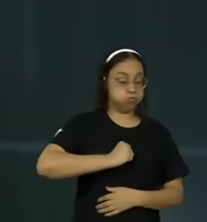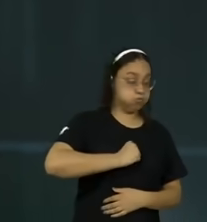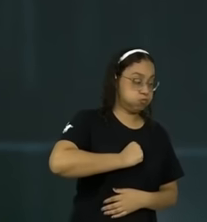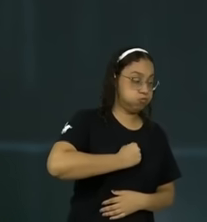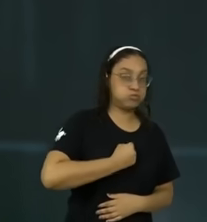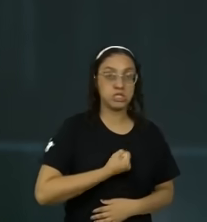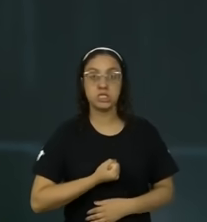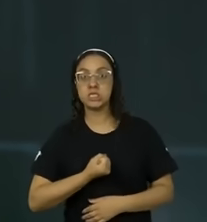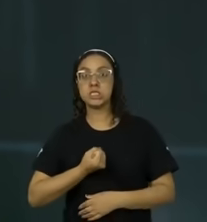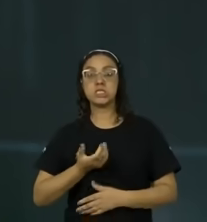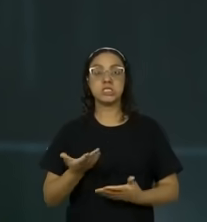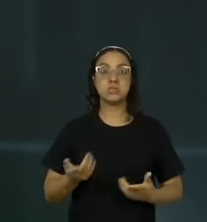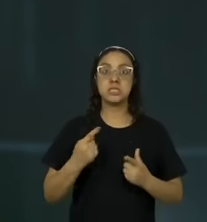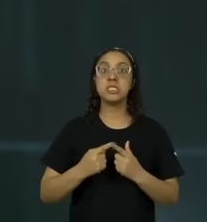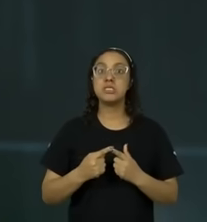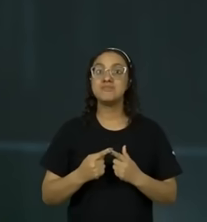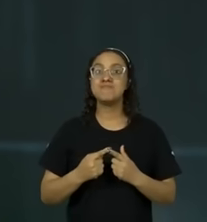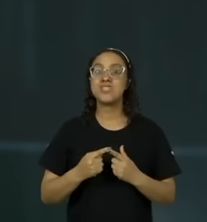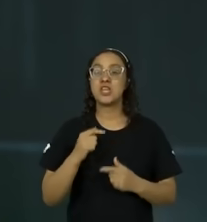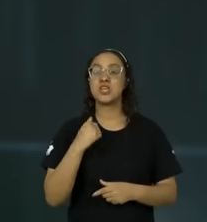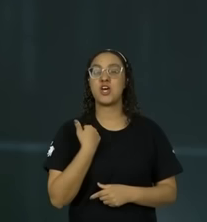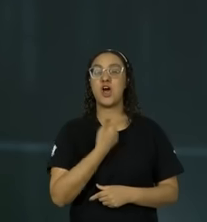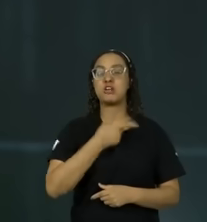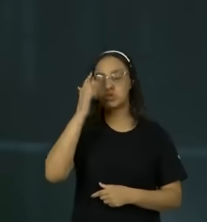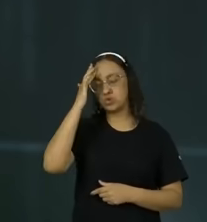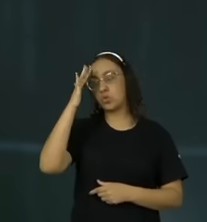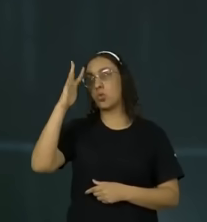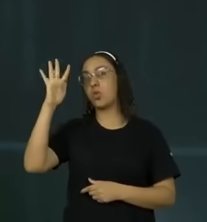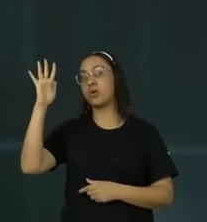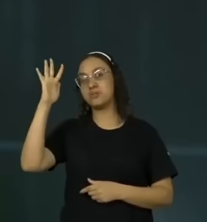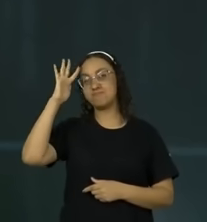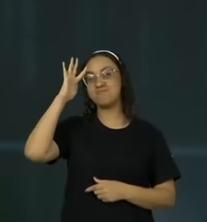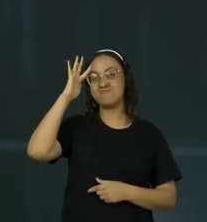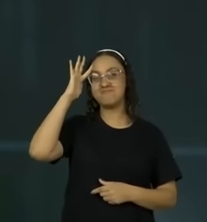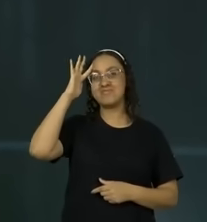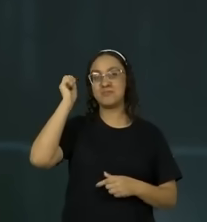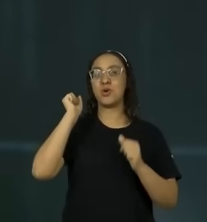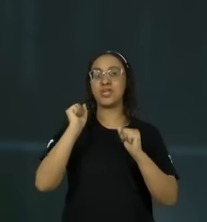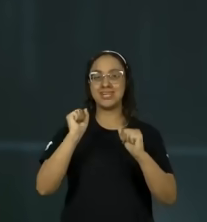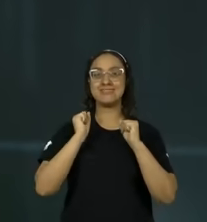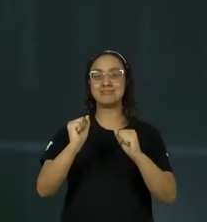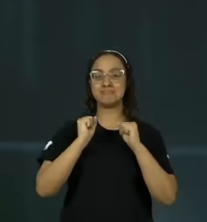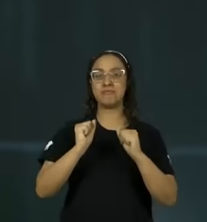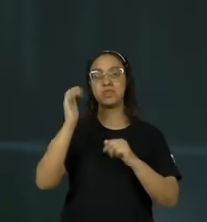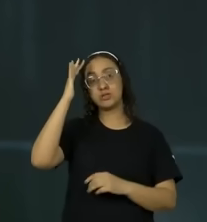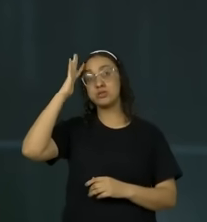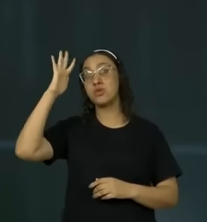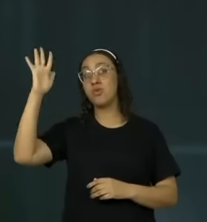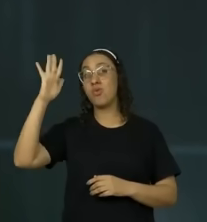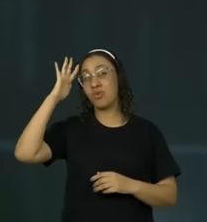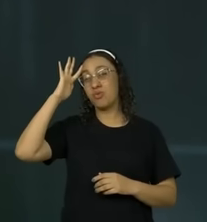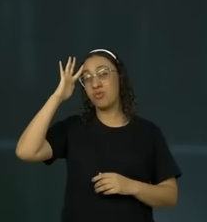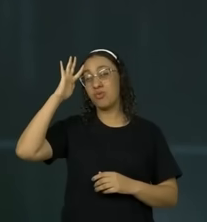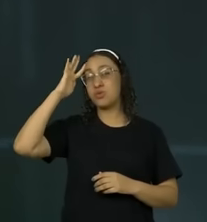sonhava. O sonho é poderoso. O sonho te faz andar com os olhos fechados. O sonho alimenta você de um jeito